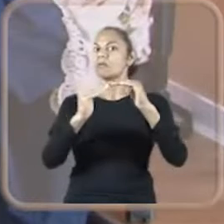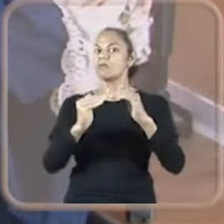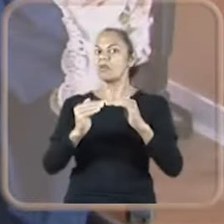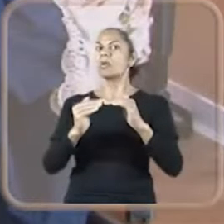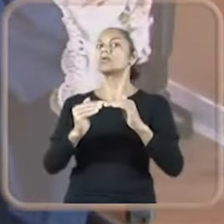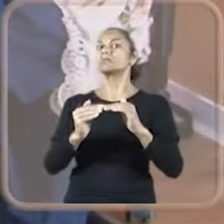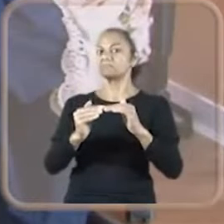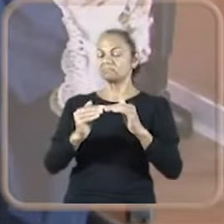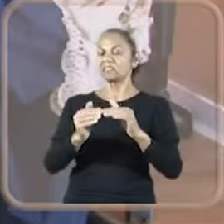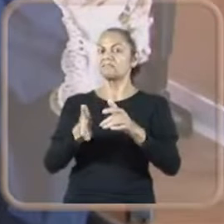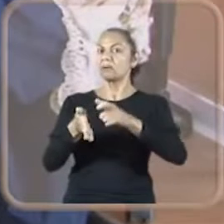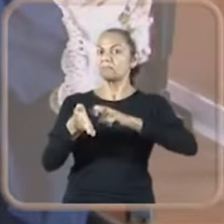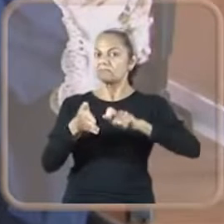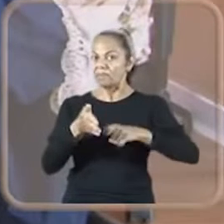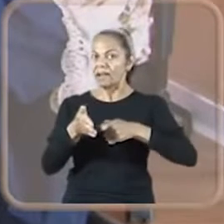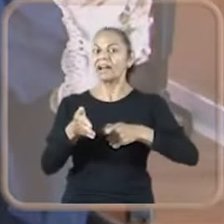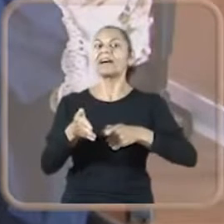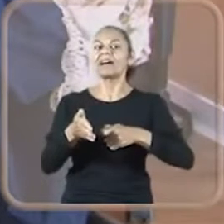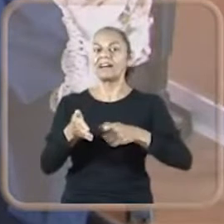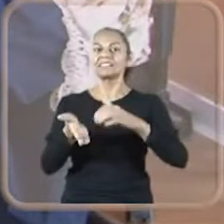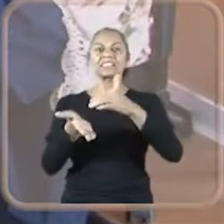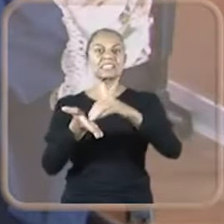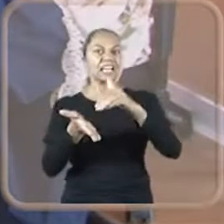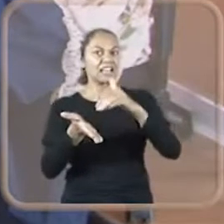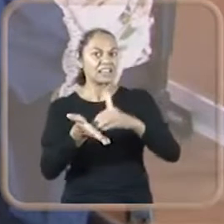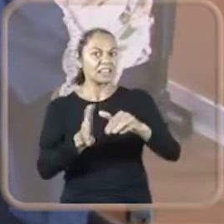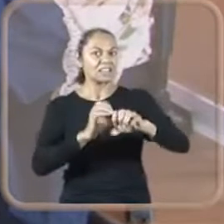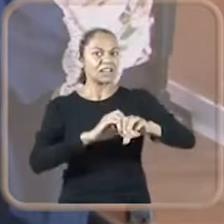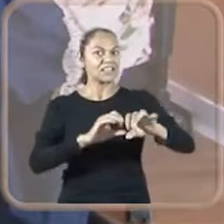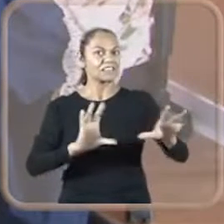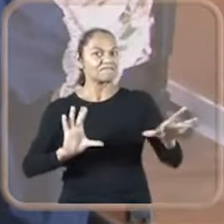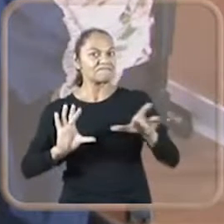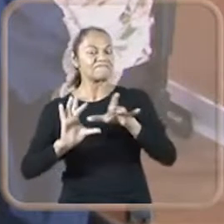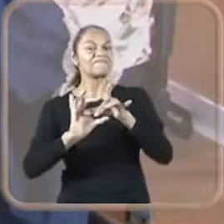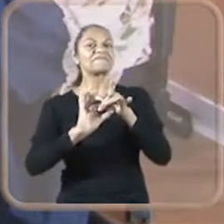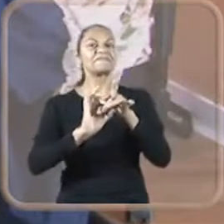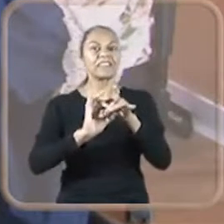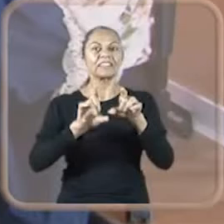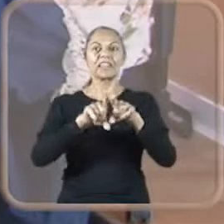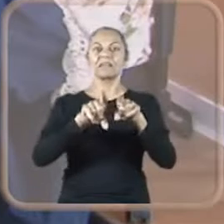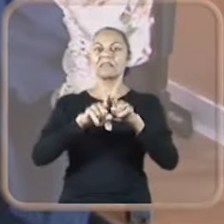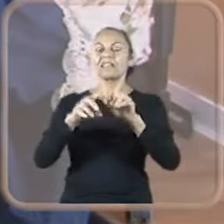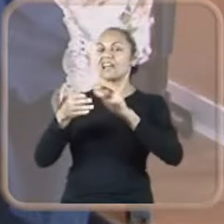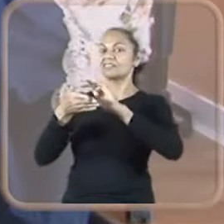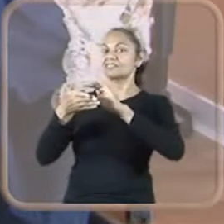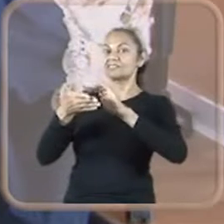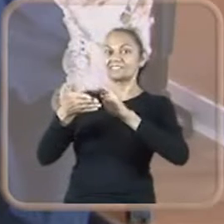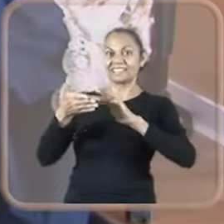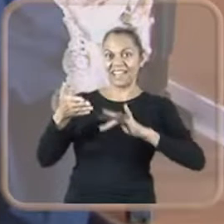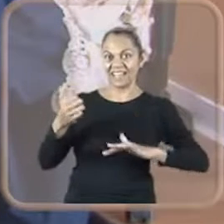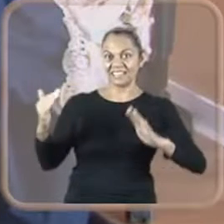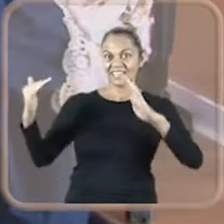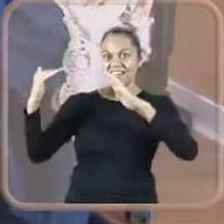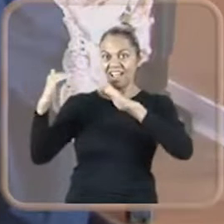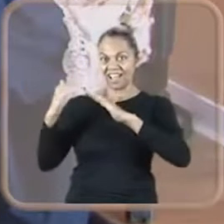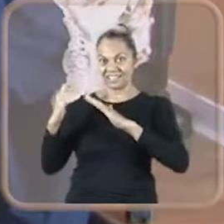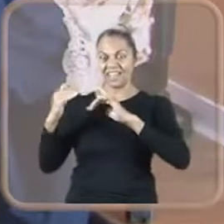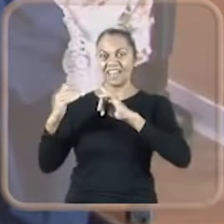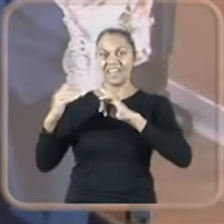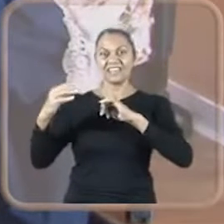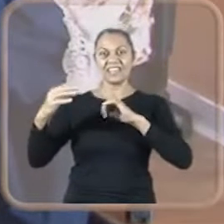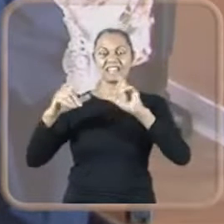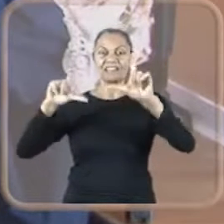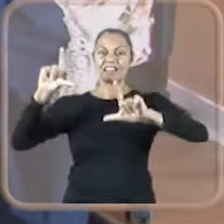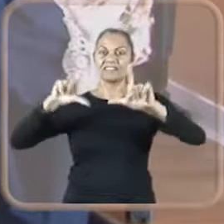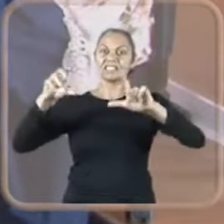JR, entre a Prefeitura de Cariacica, a Secretaria de Educação e o Dever em Casa na TV, que é um canal, são os canais pioneiros